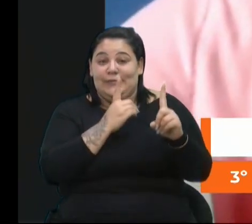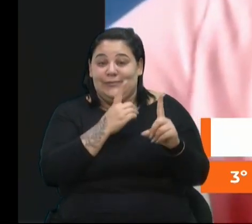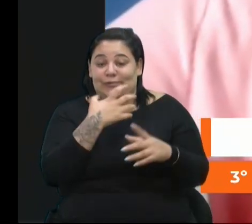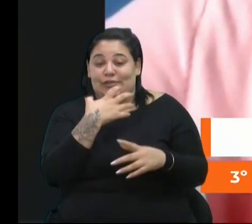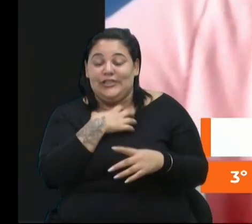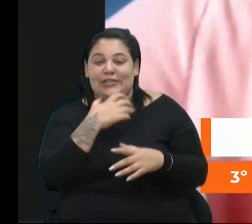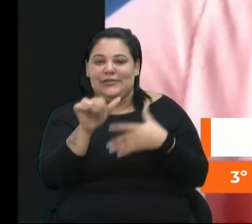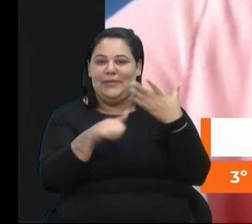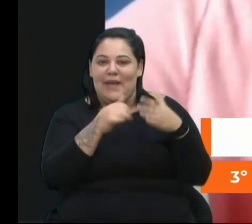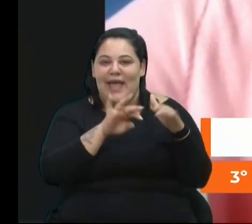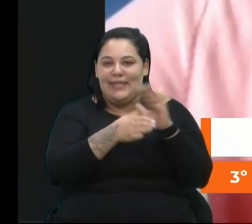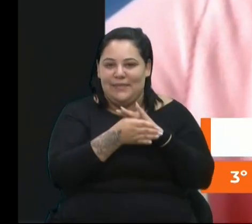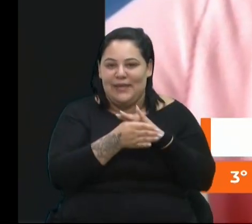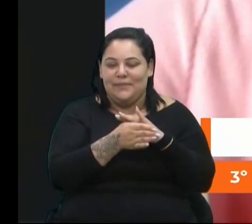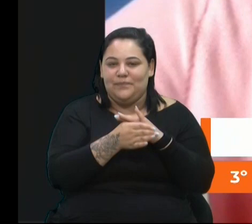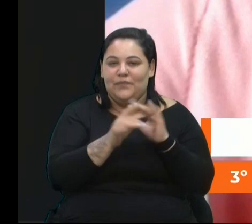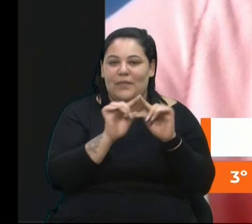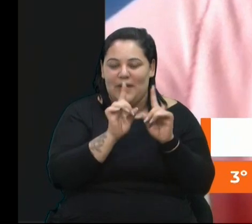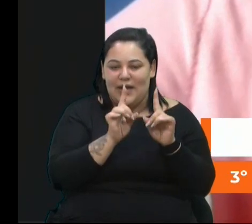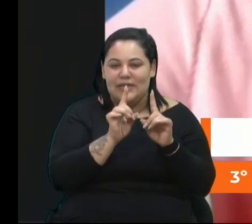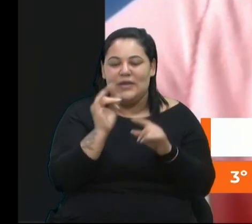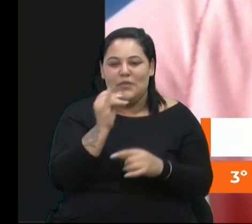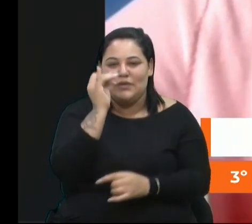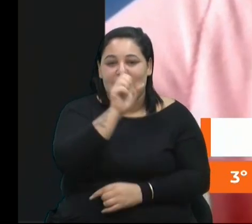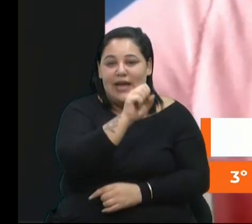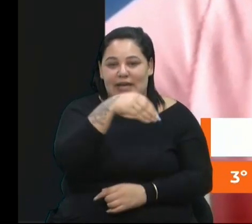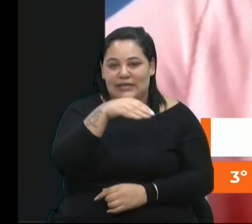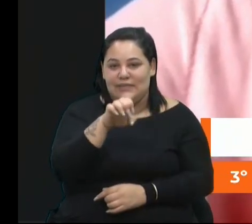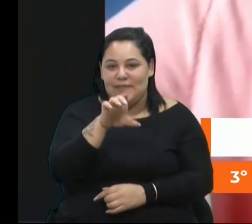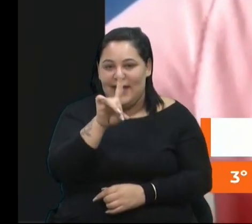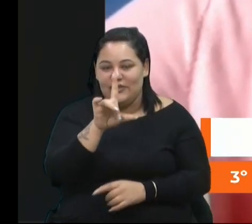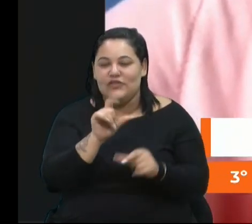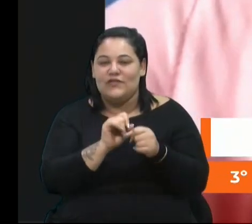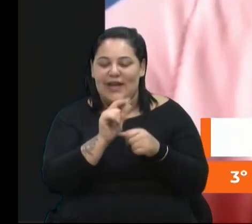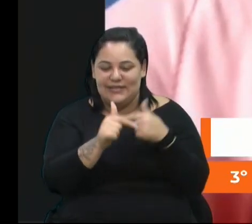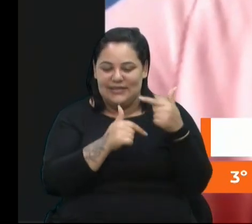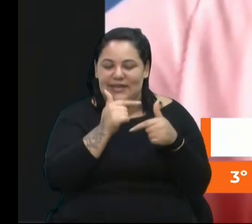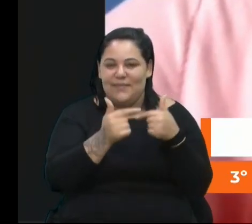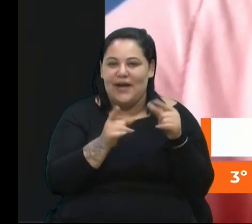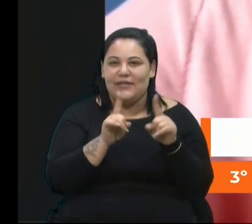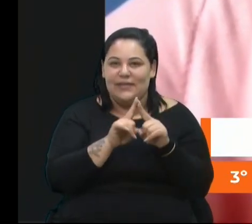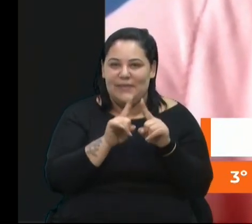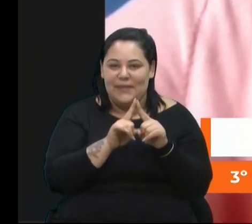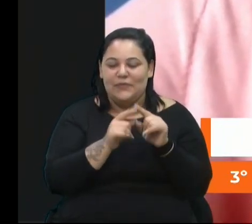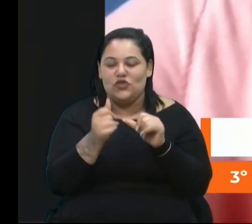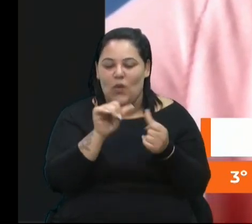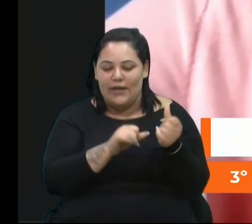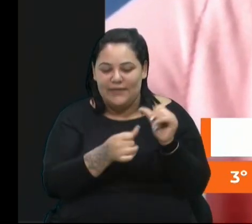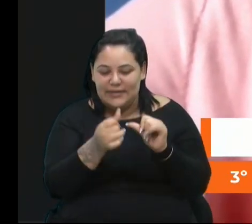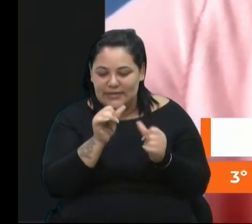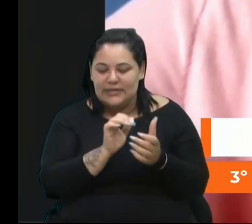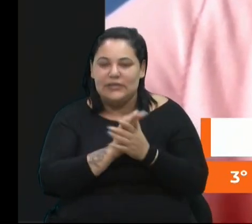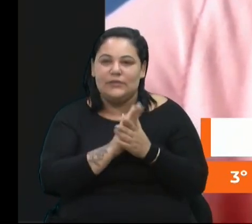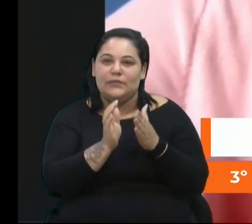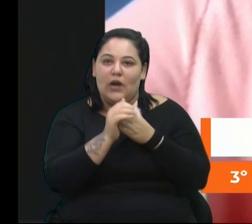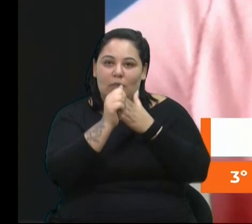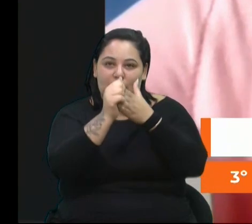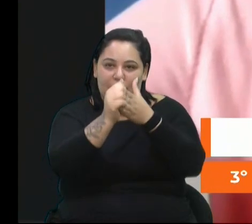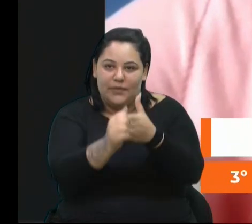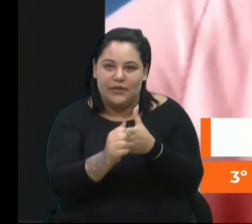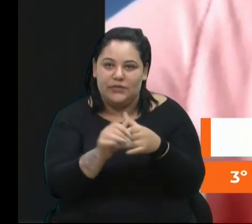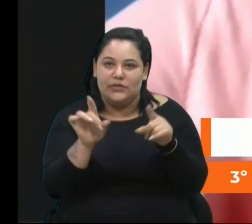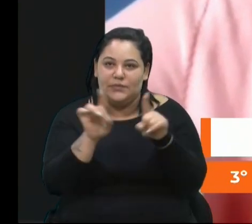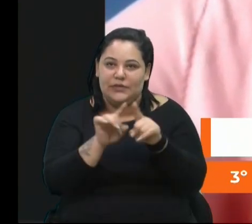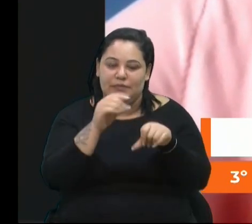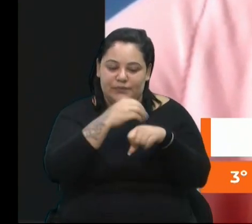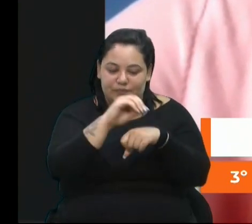trabalhar, mas que importante, assim, a SMED aqui tem feito esse trabalho de qualificação, de acompanhamento, com